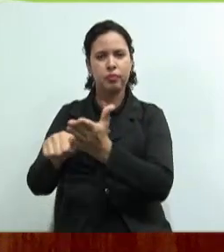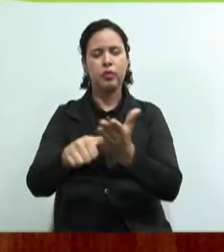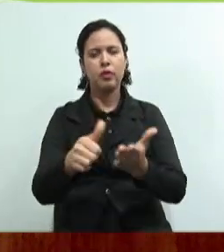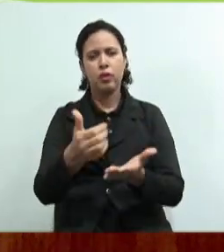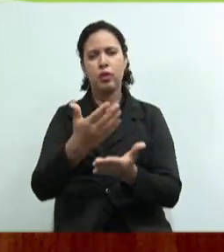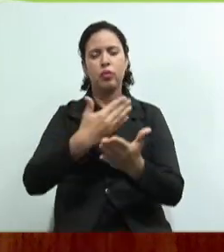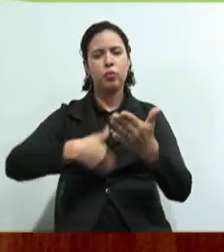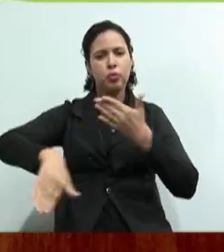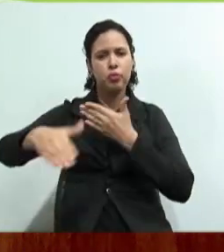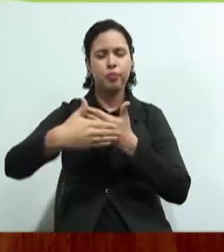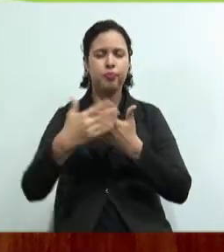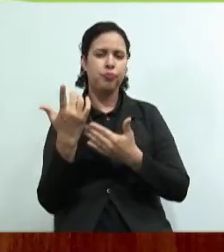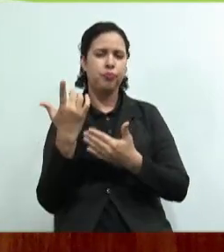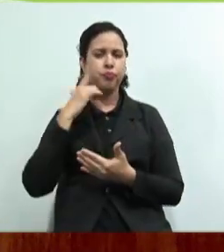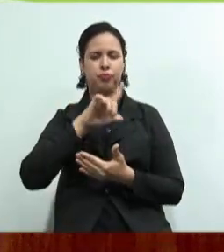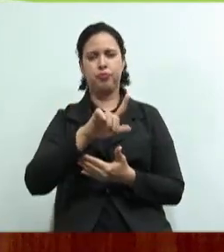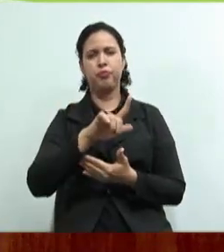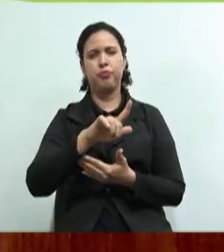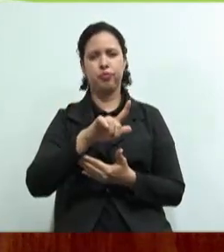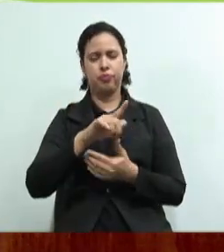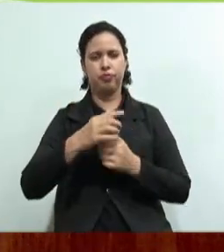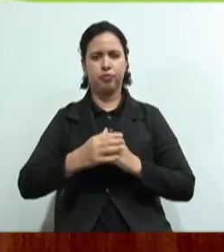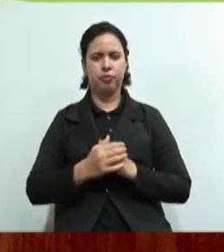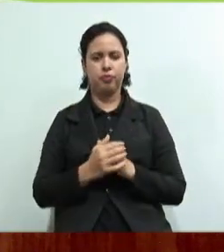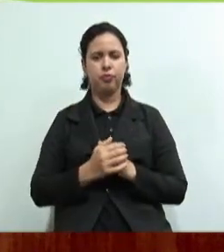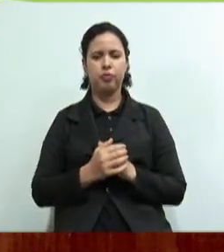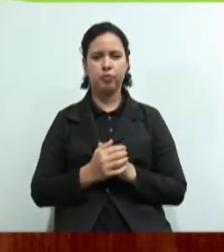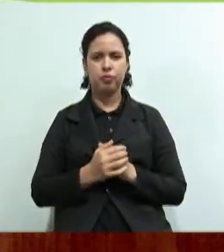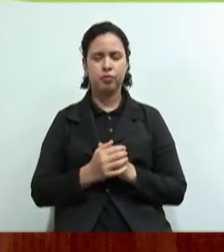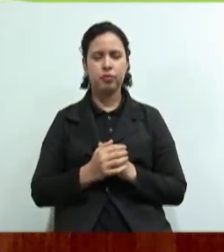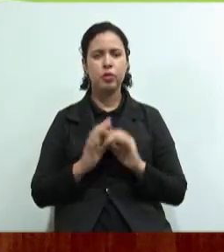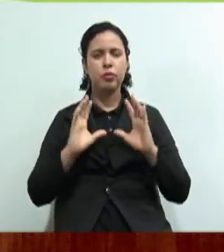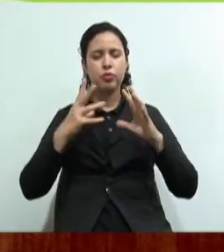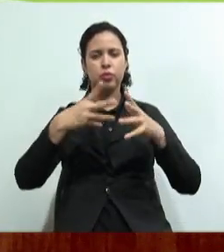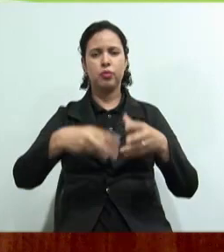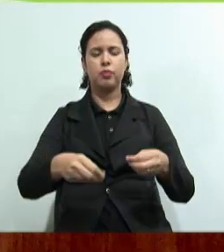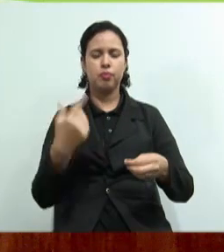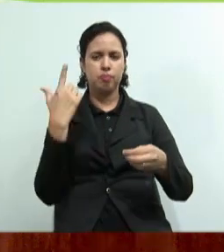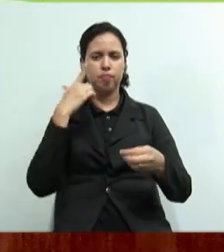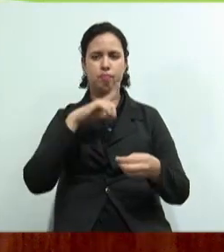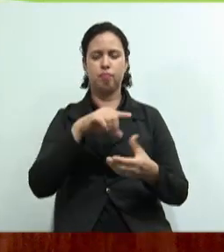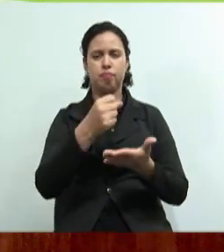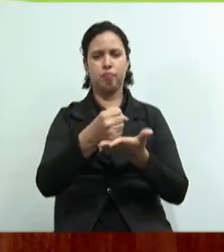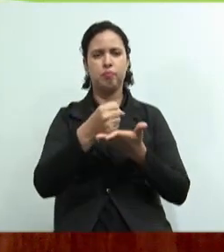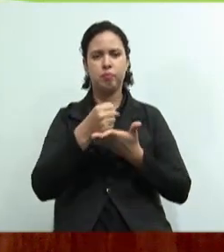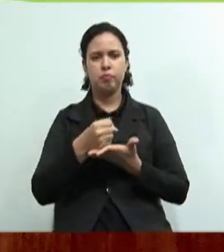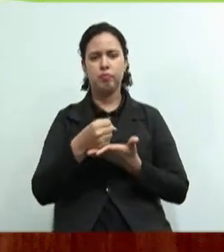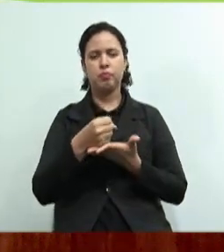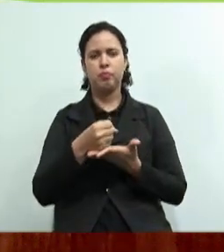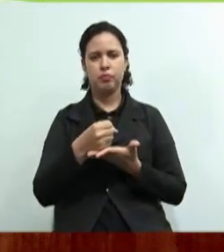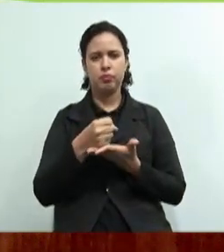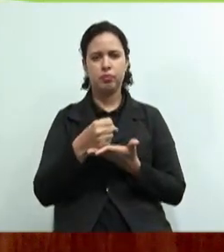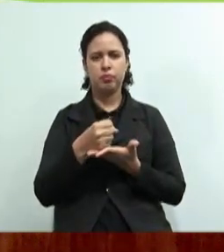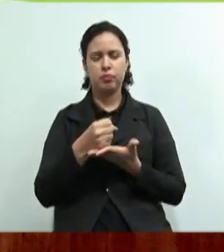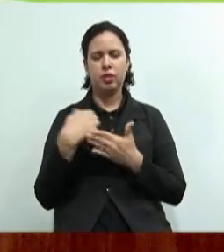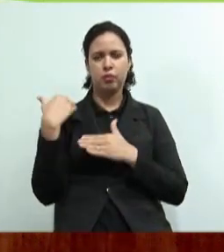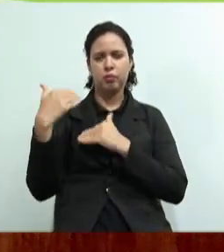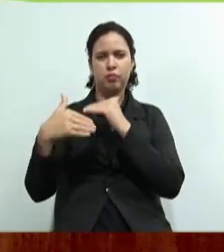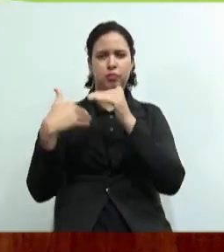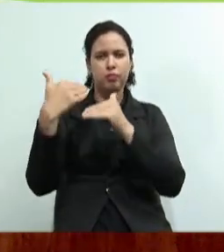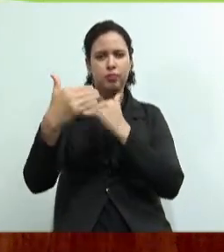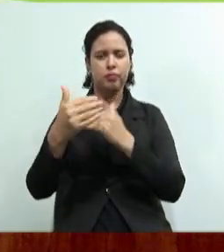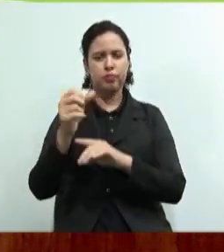saiam ganhando, uns mais, outros menos, lógico, mas que todos saiam ganhando e que tenham um